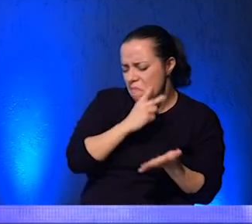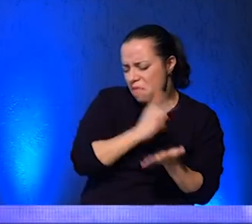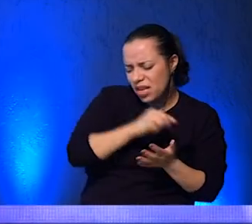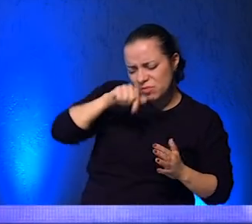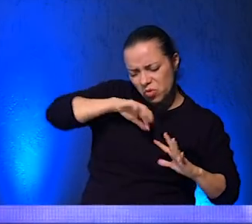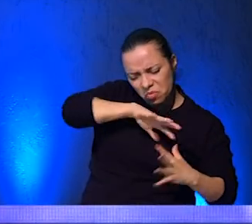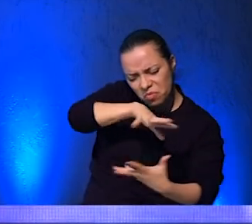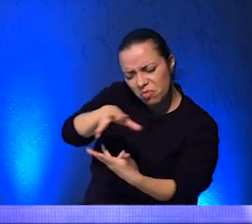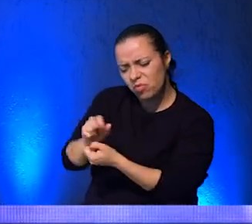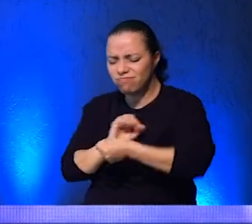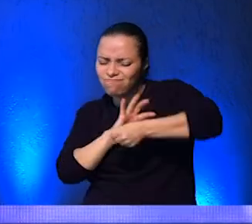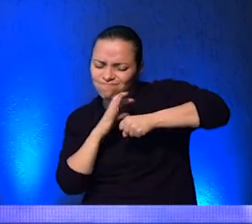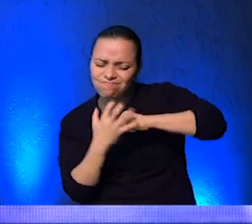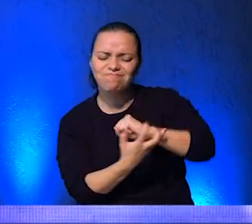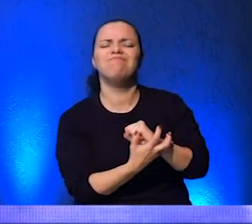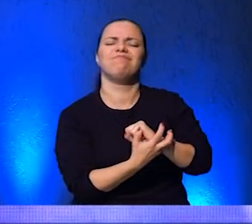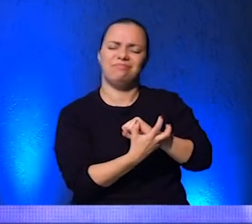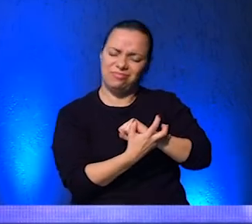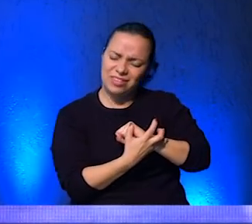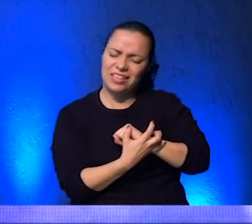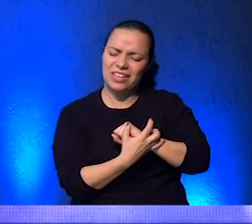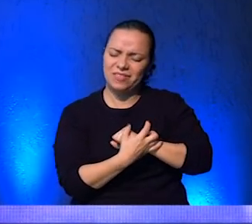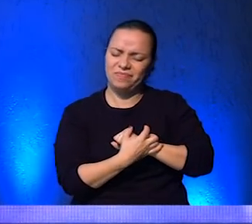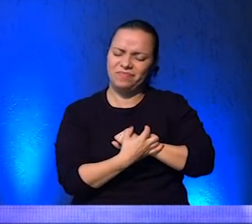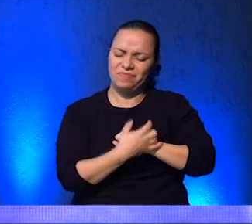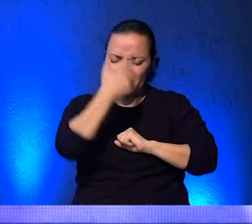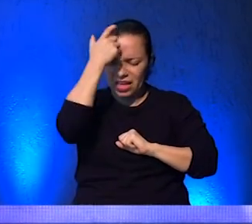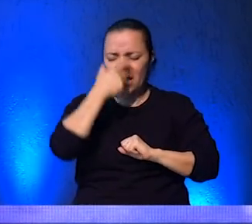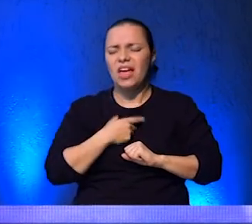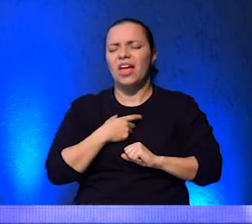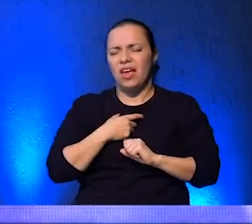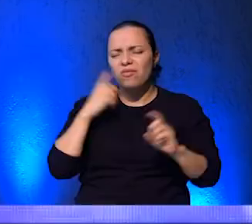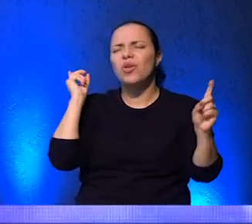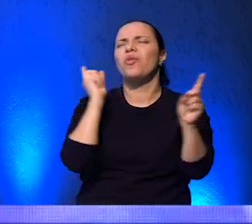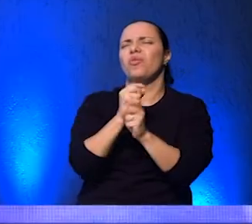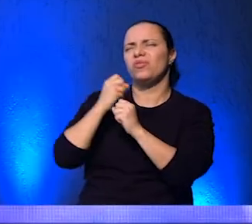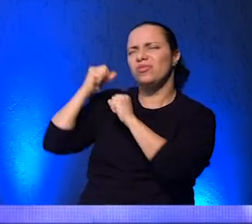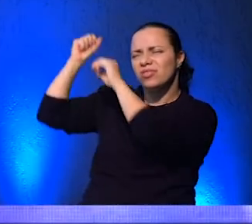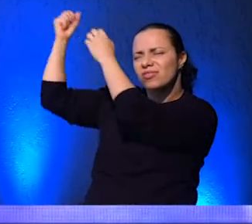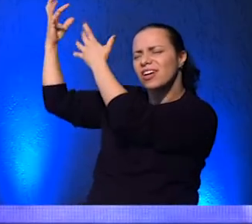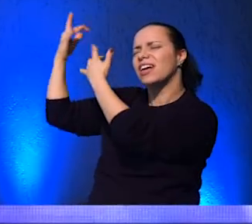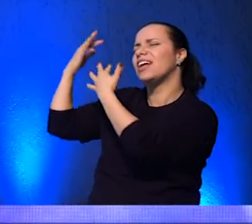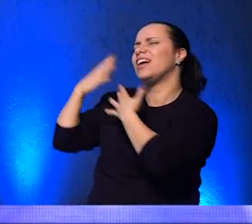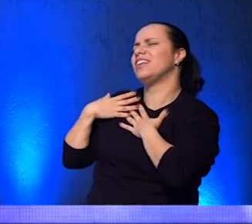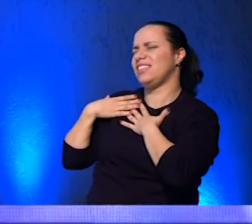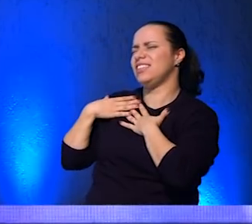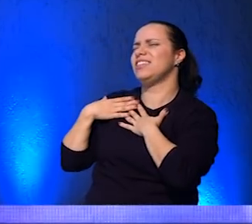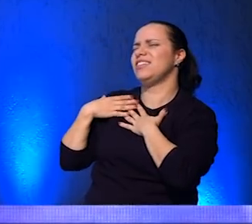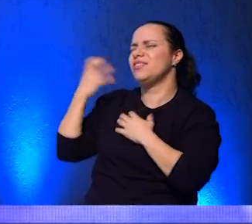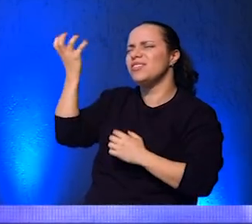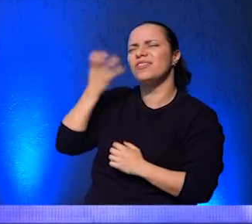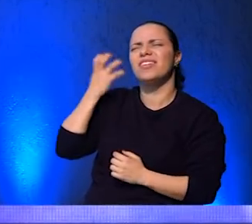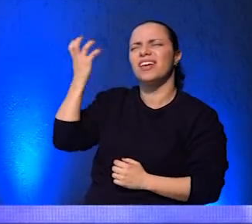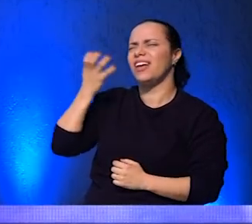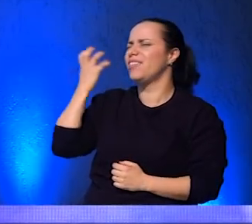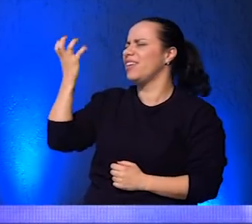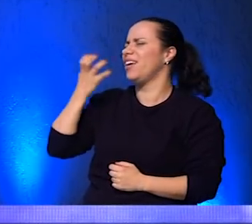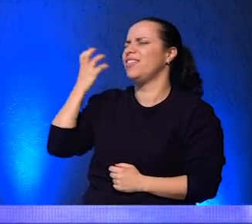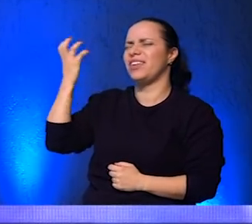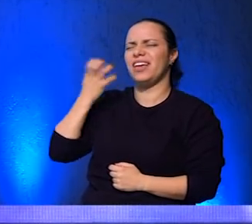inteiro esteja em poder minha meu deus queremos encontrar contigo como moisés encontrou